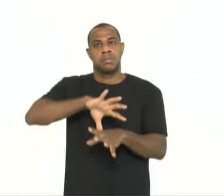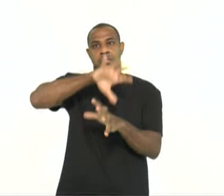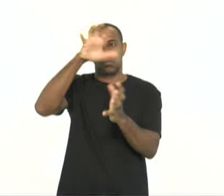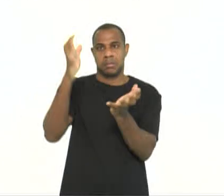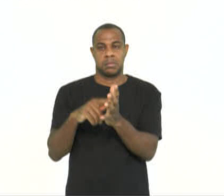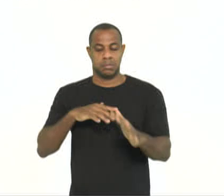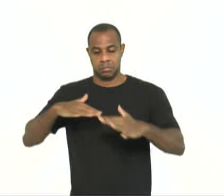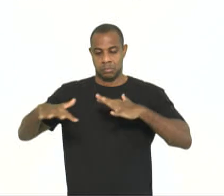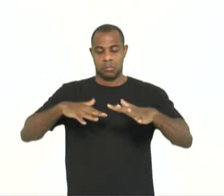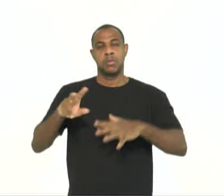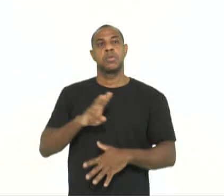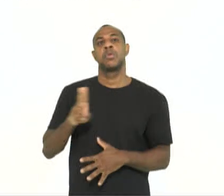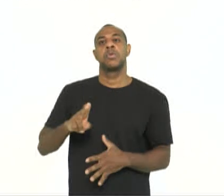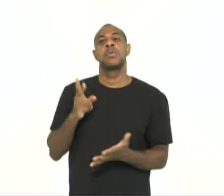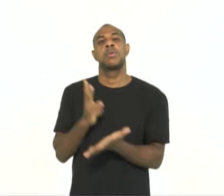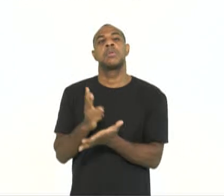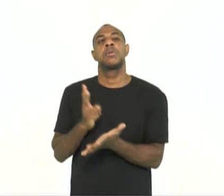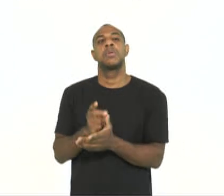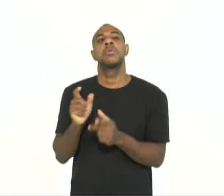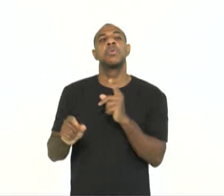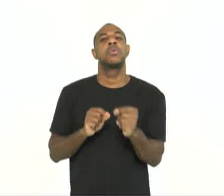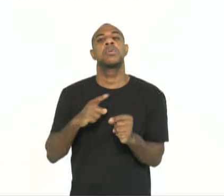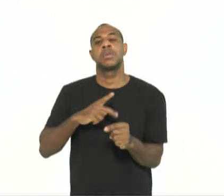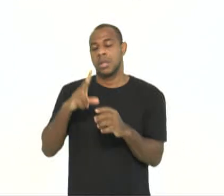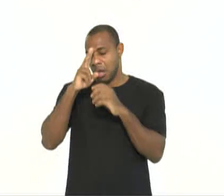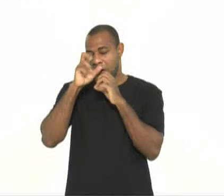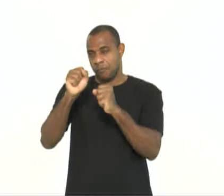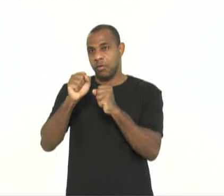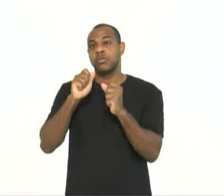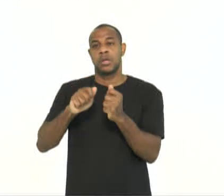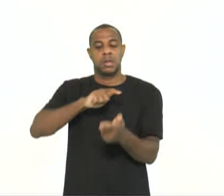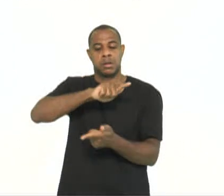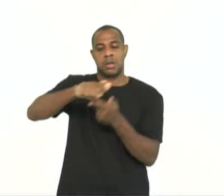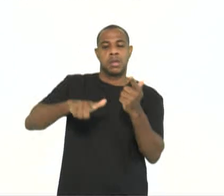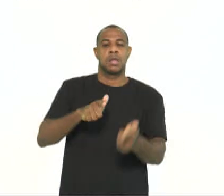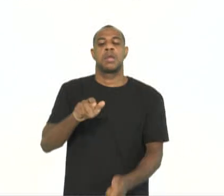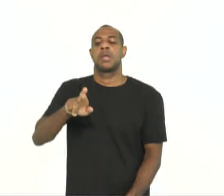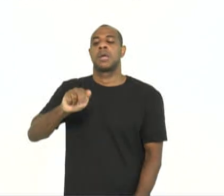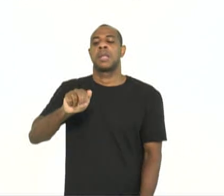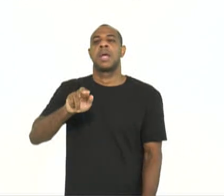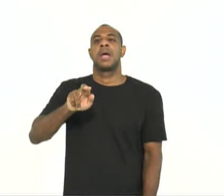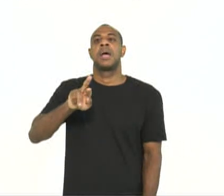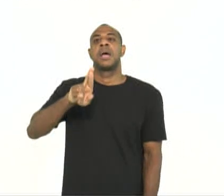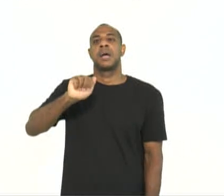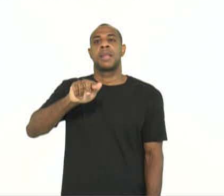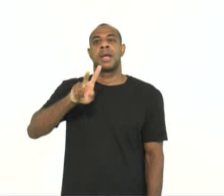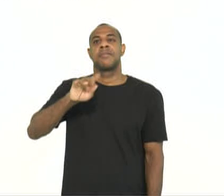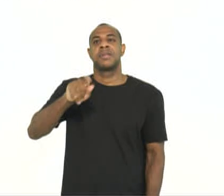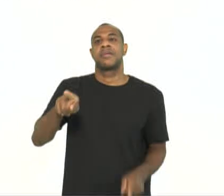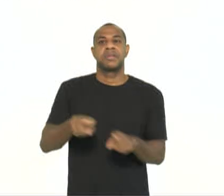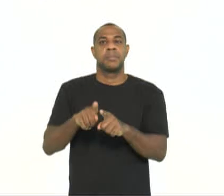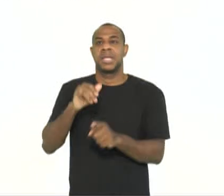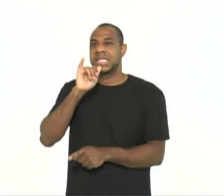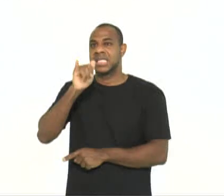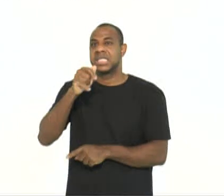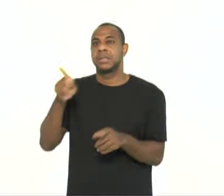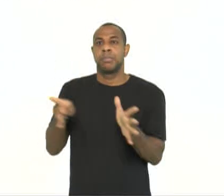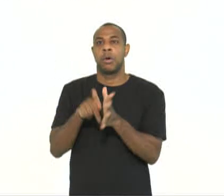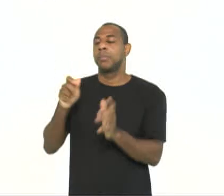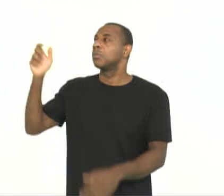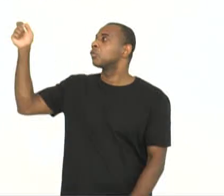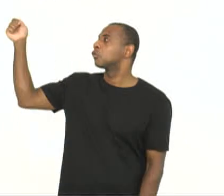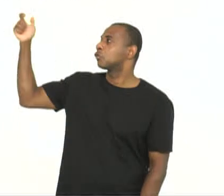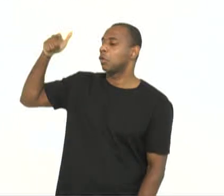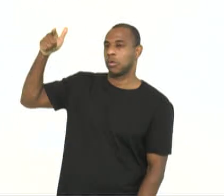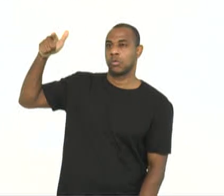esse movimento sendo alimentado pela força da gravidade e pela energia do Sol, que provocam a evaporação das águas